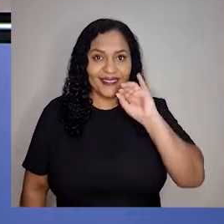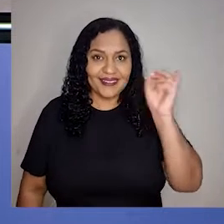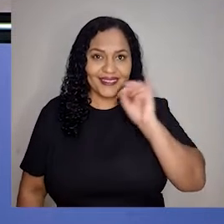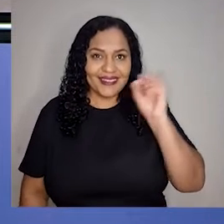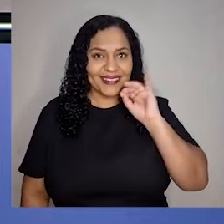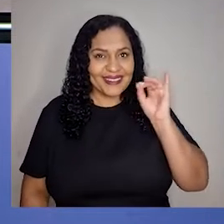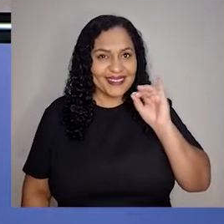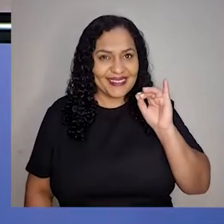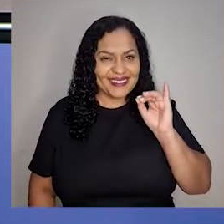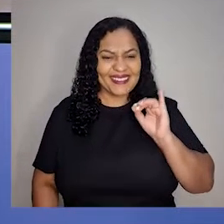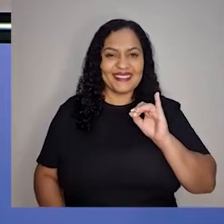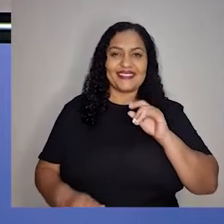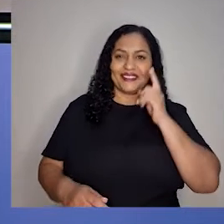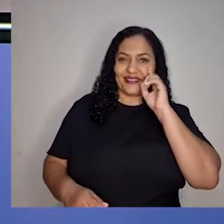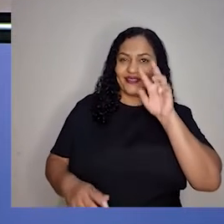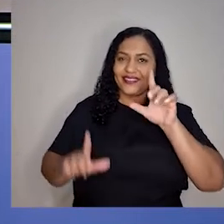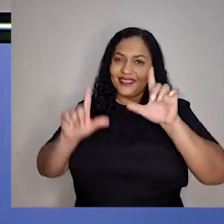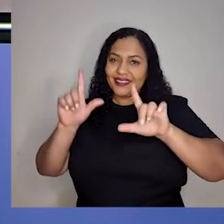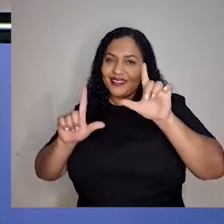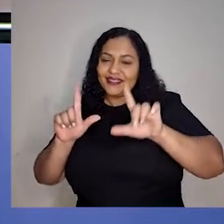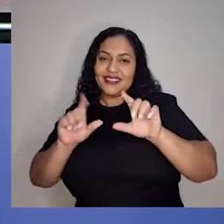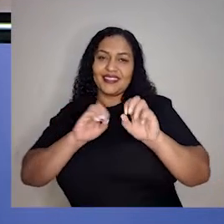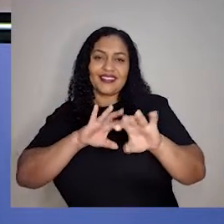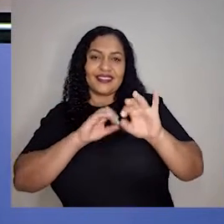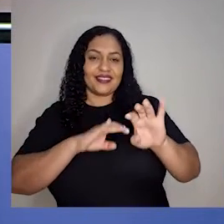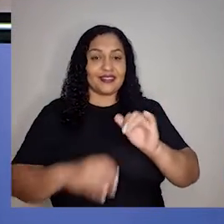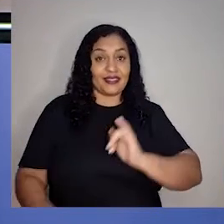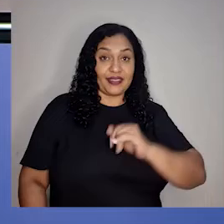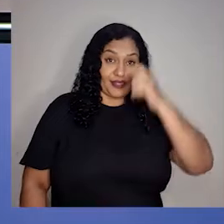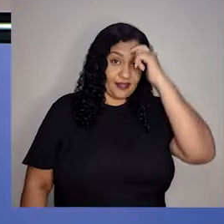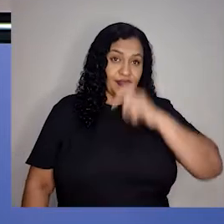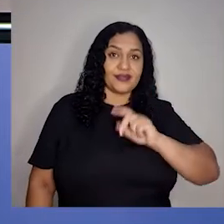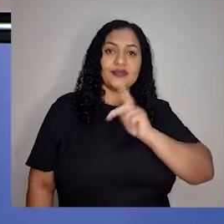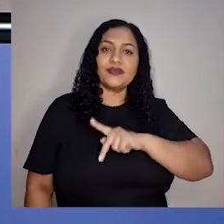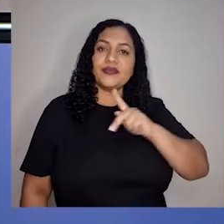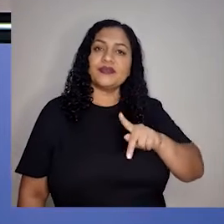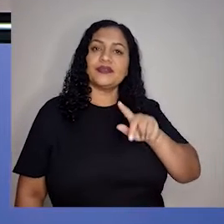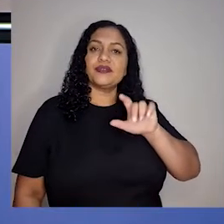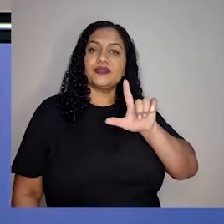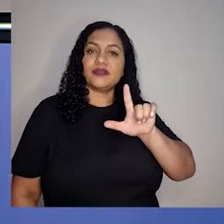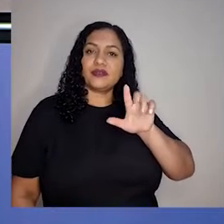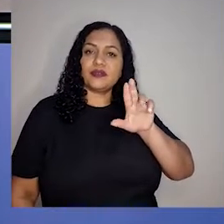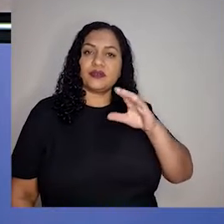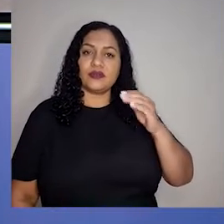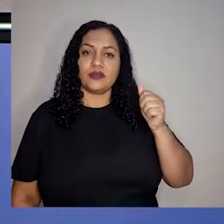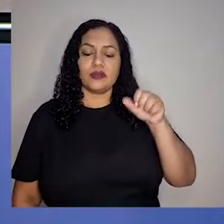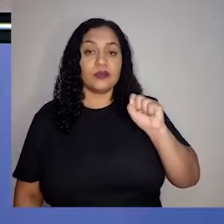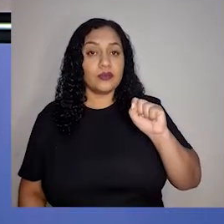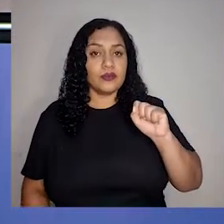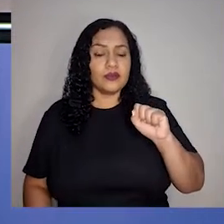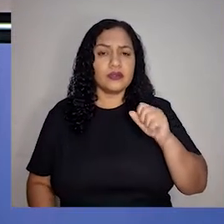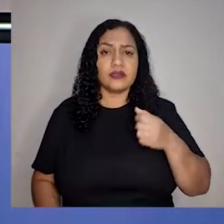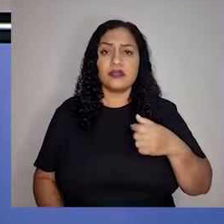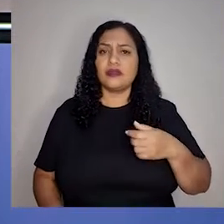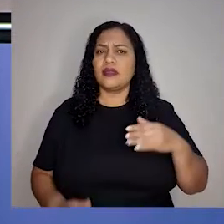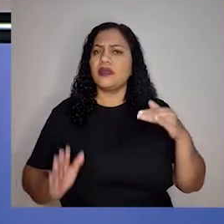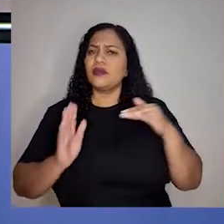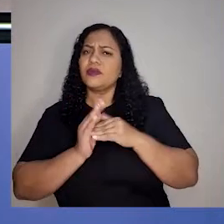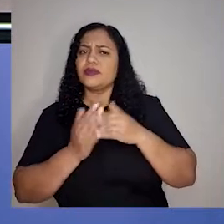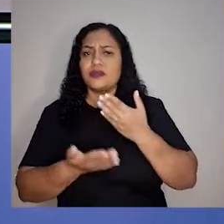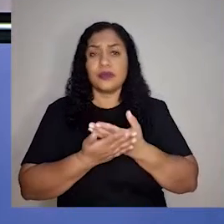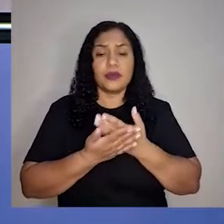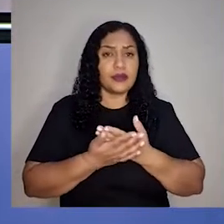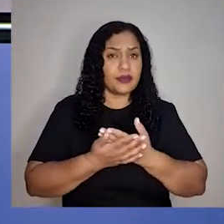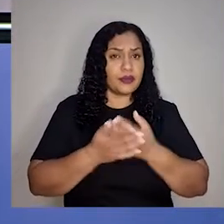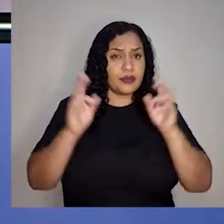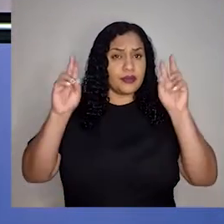fala galerinha da TV do Corinthians eu sou professor Lucas e na última aula Nós estudamos os juros compostos